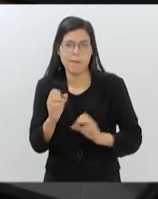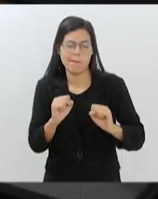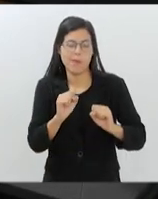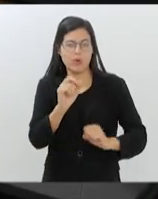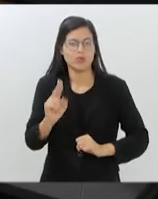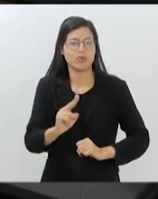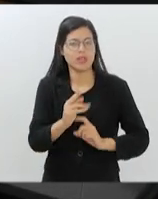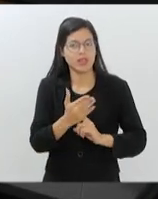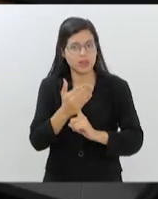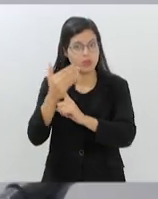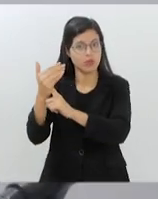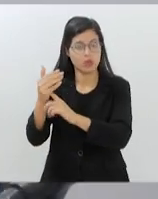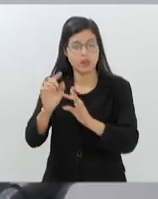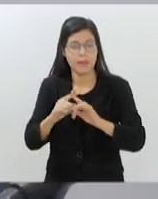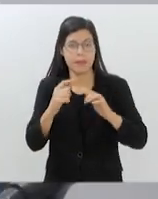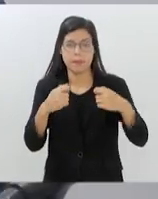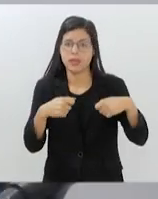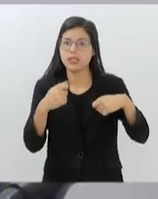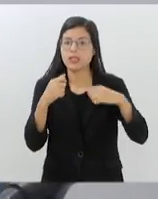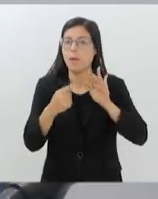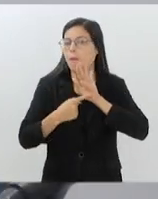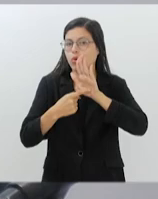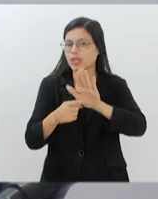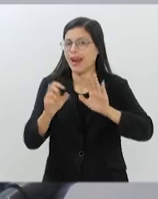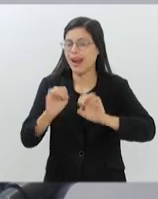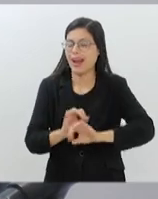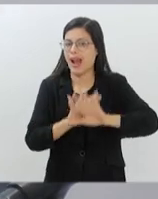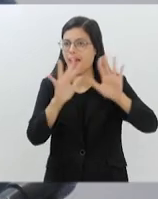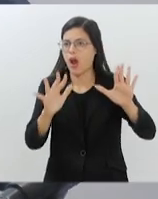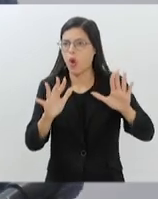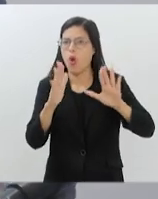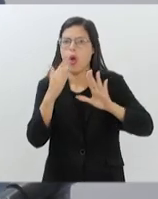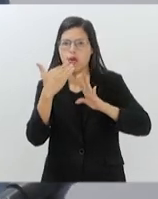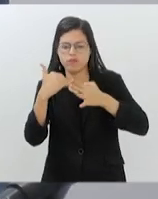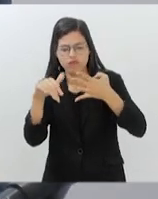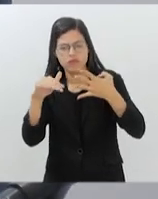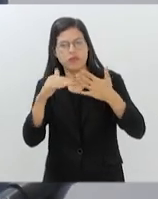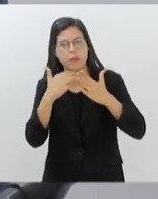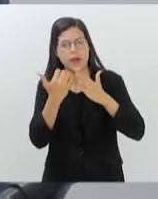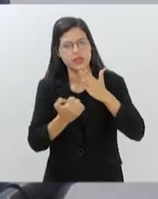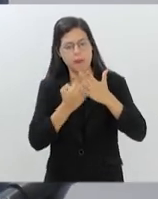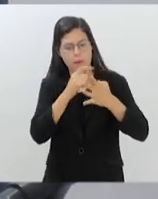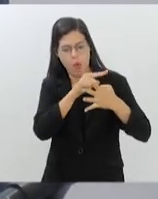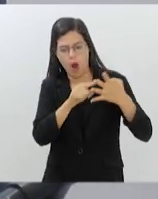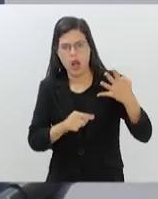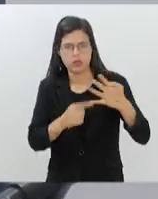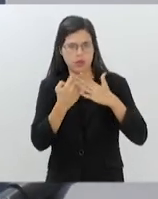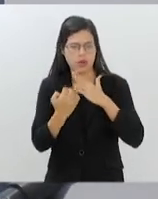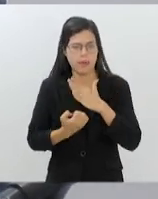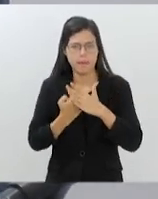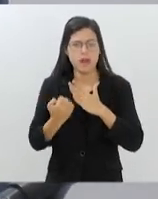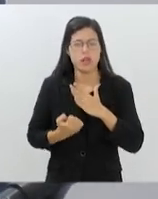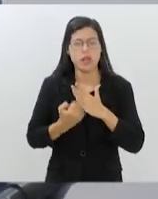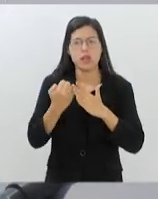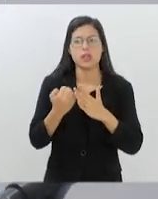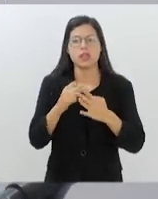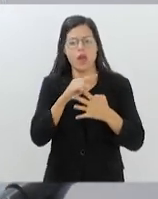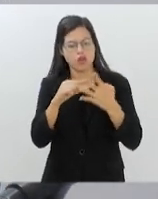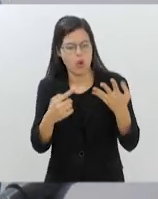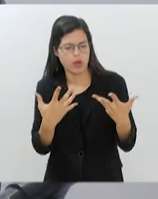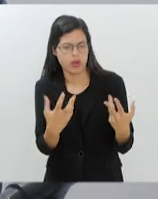de um processo olha enviei um e-mail no mesmo padrão pras quatro agências estão todos dentro de um processo as quatro vieram para essa primeira